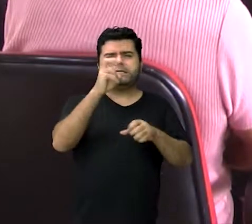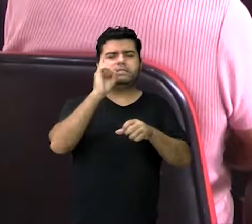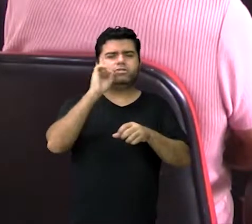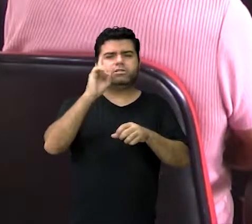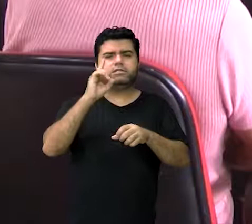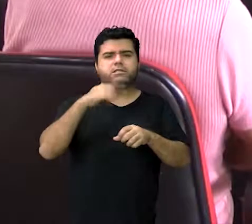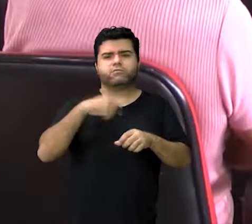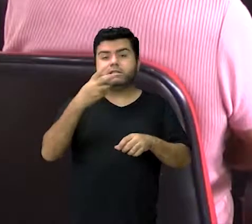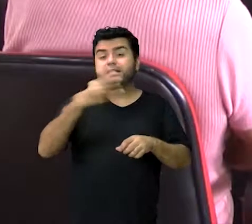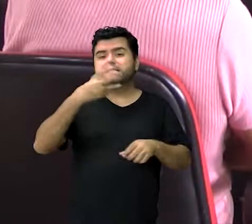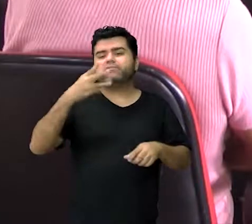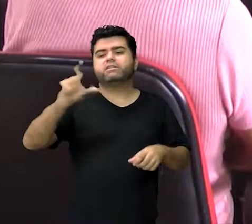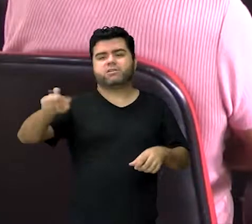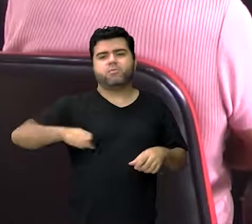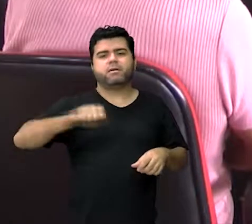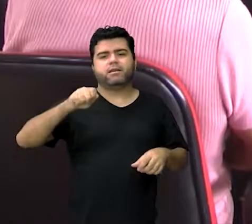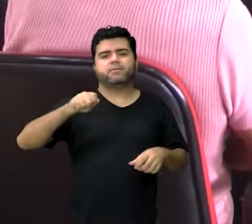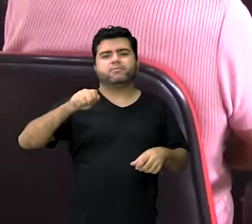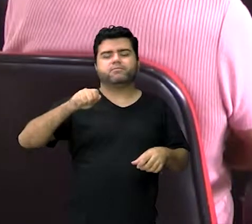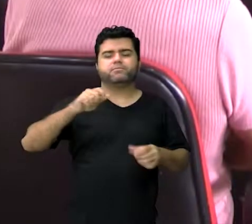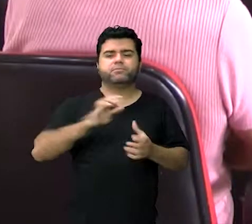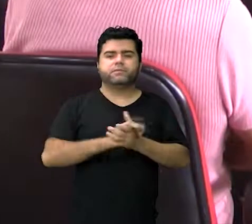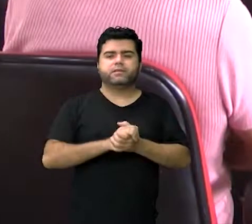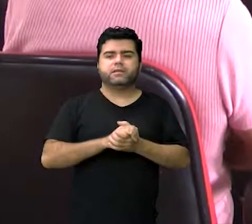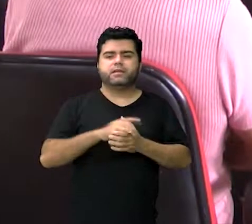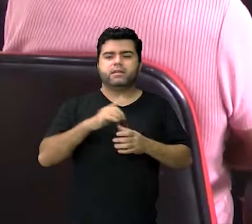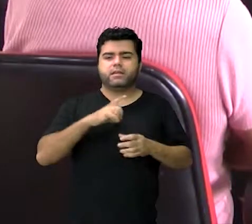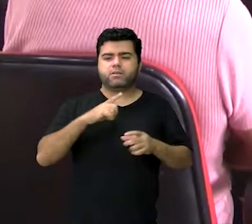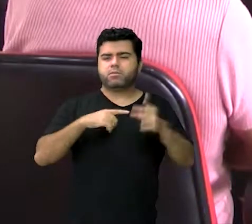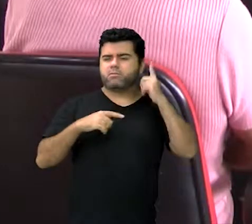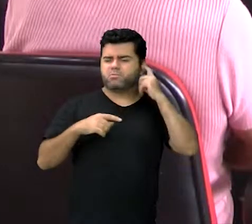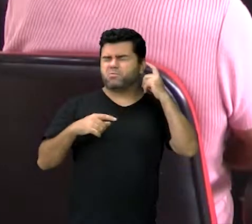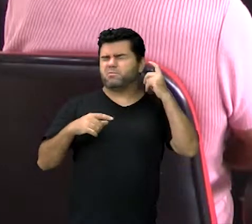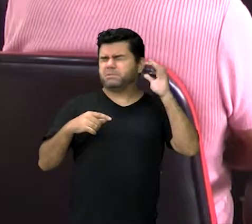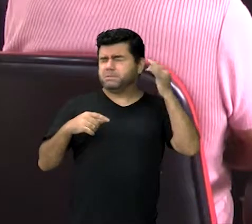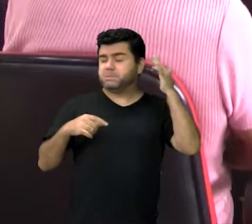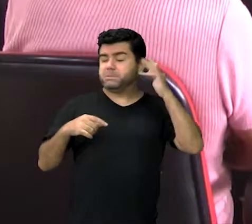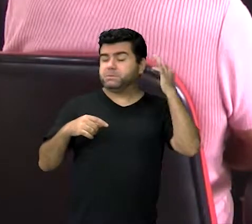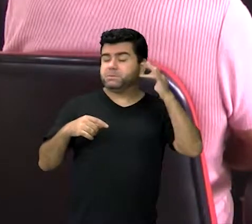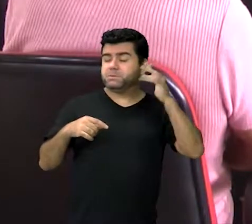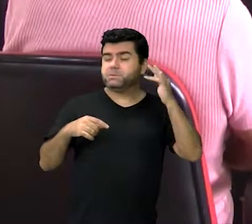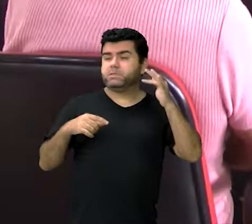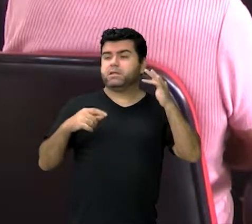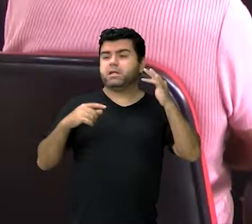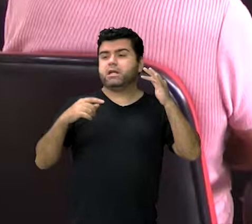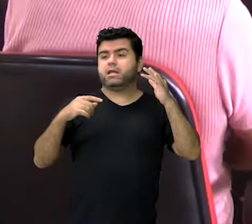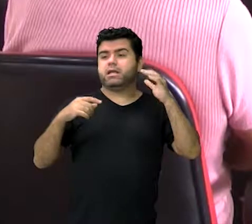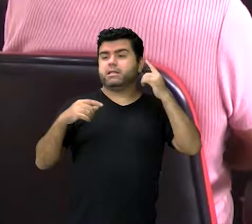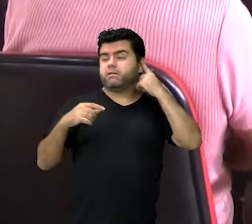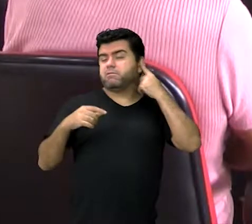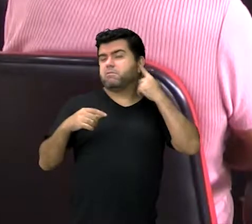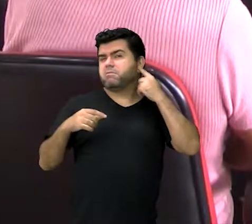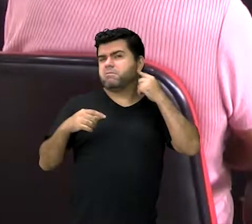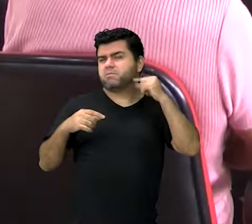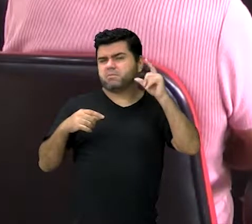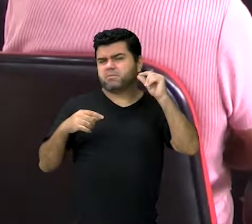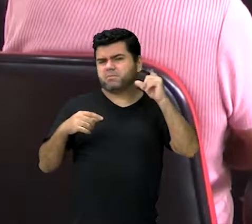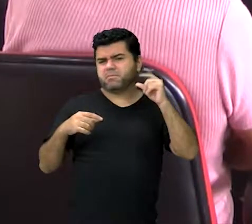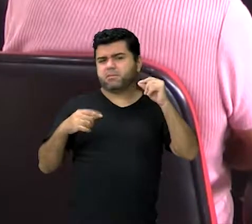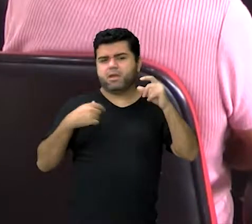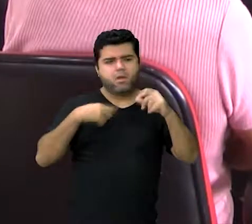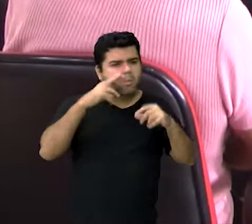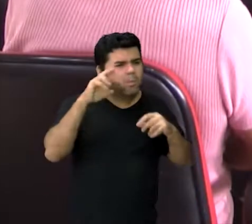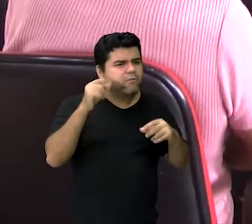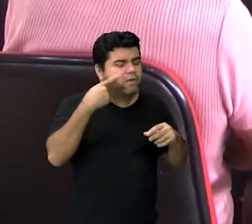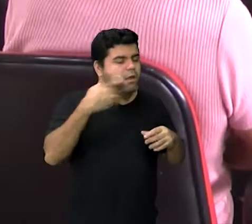peguei. Então, ele estava com problema de ouvido. Nunca aconteceu também o ouvido lá com vazamento, né? Eu levei um susto, levei